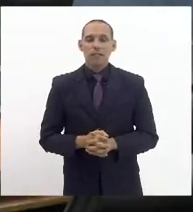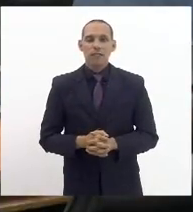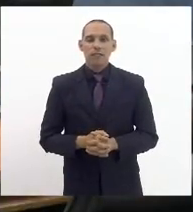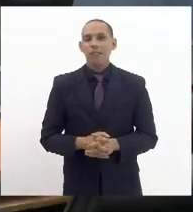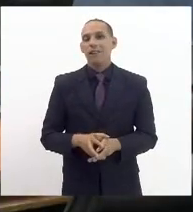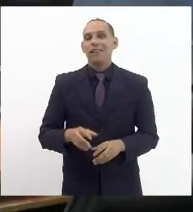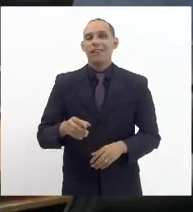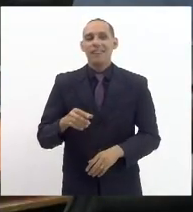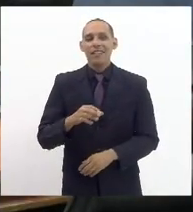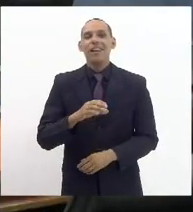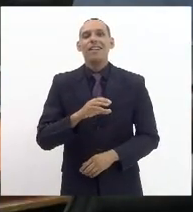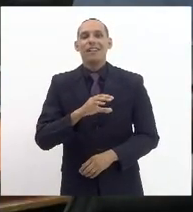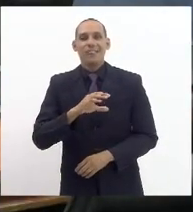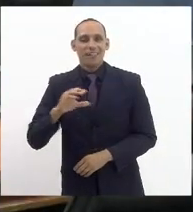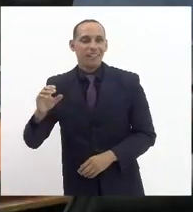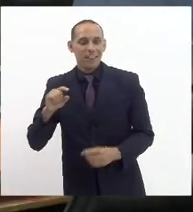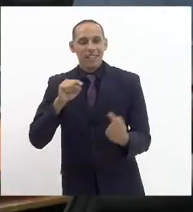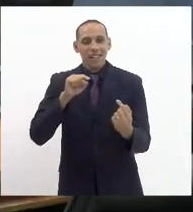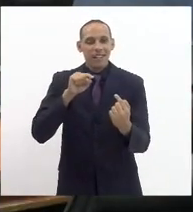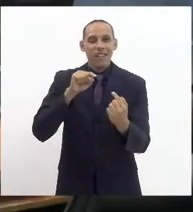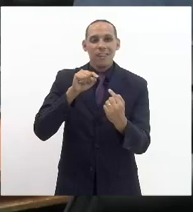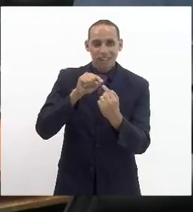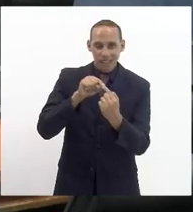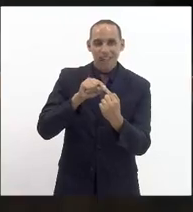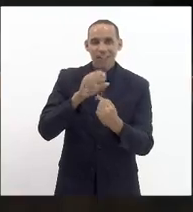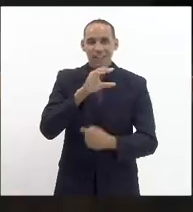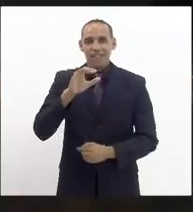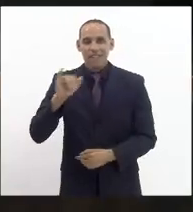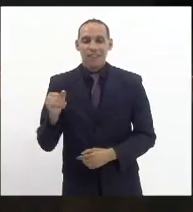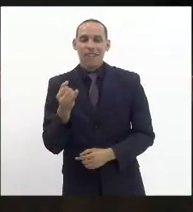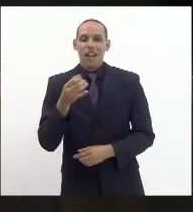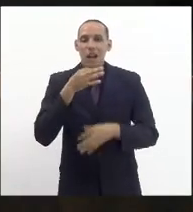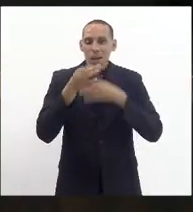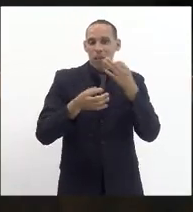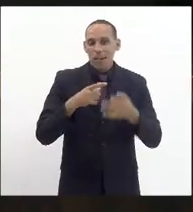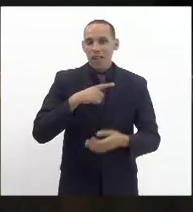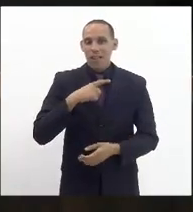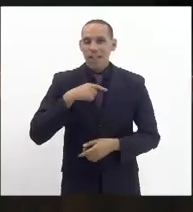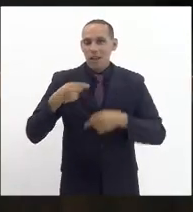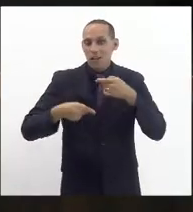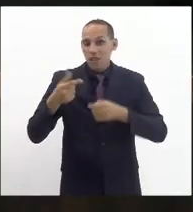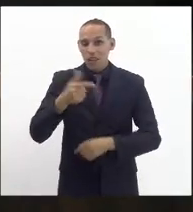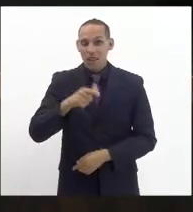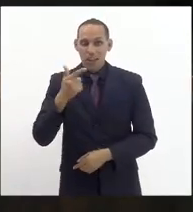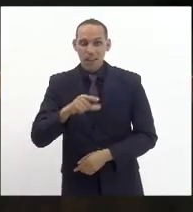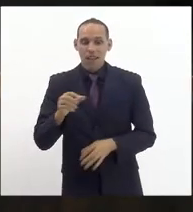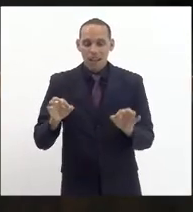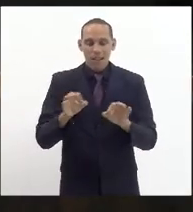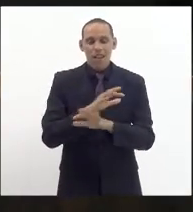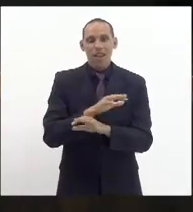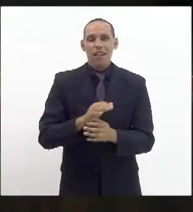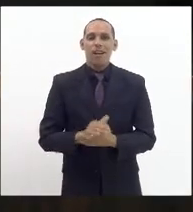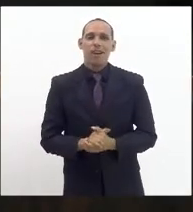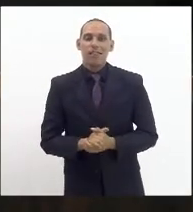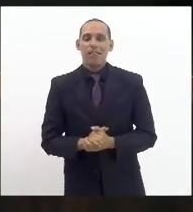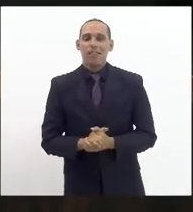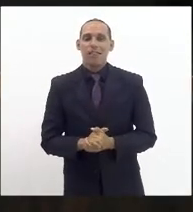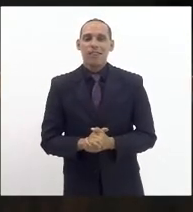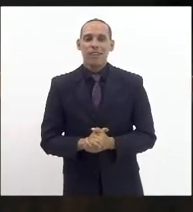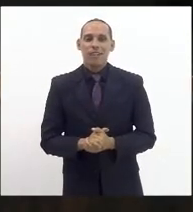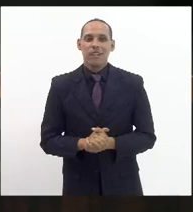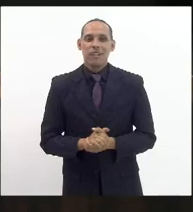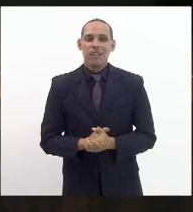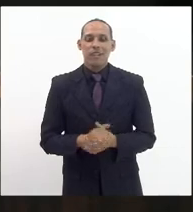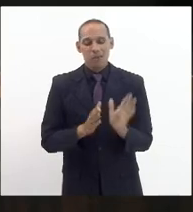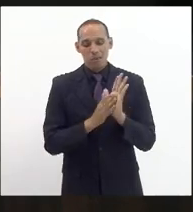parecer favorável acompanhando a CCJ. Com os pareceres emitidos em discussão, não havendo quem queira discutir, encerrada a discussão, É,